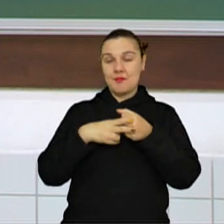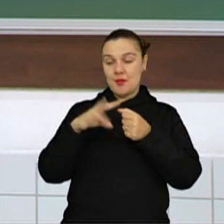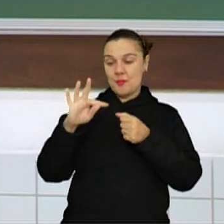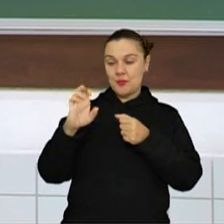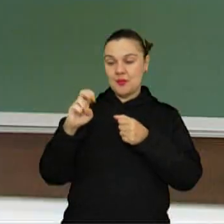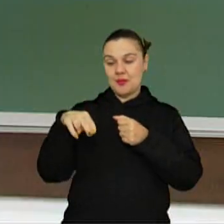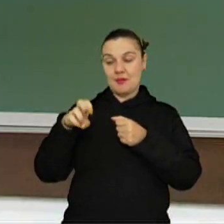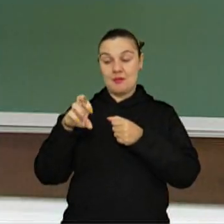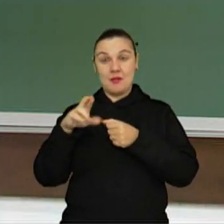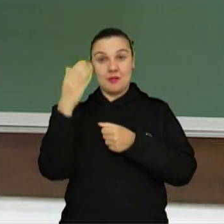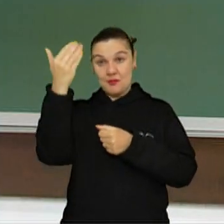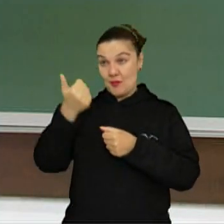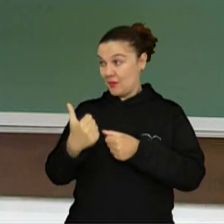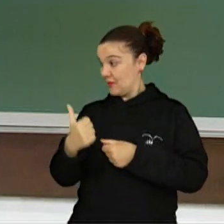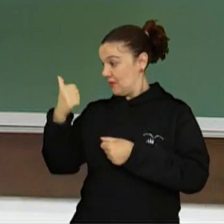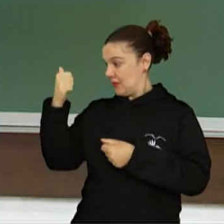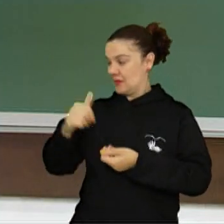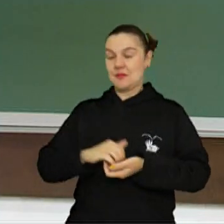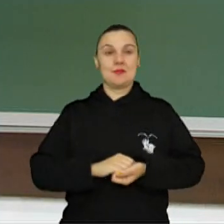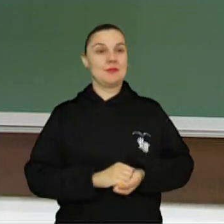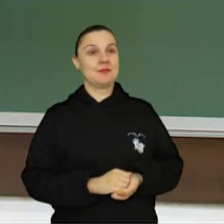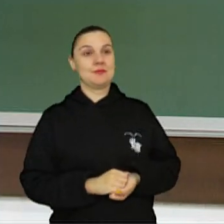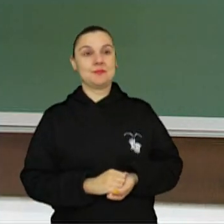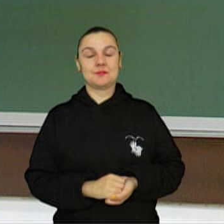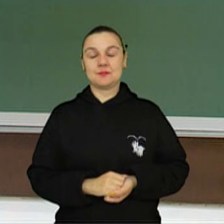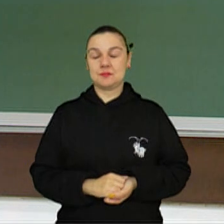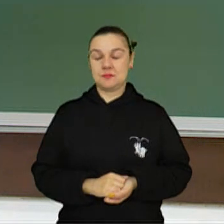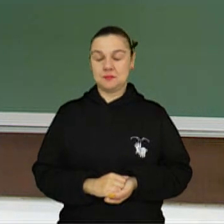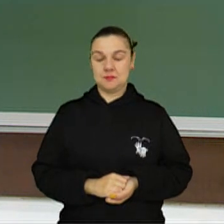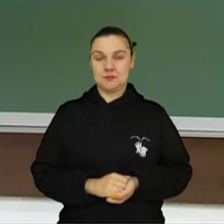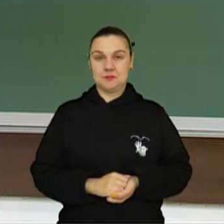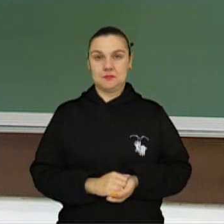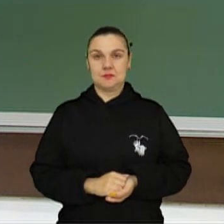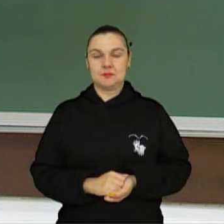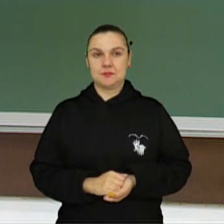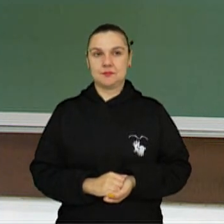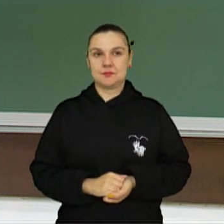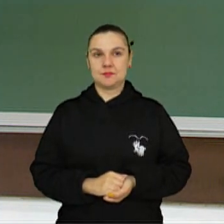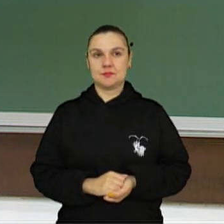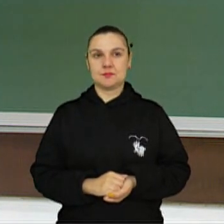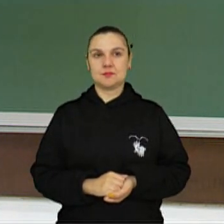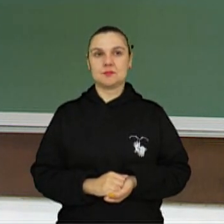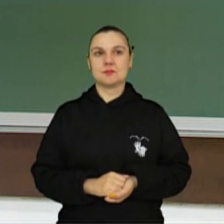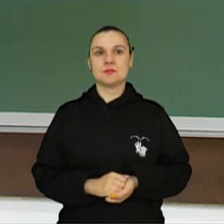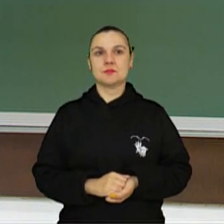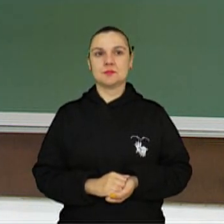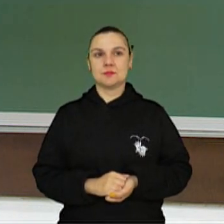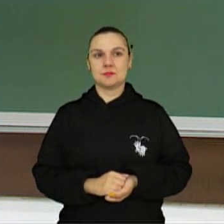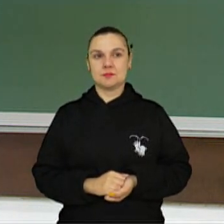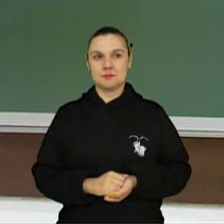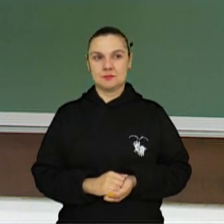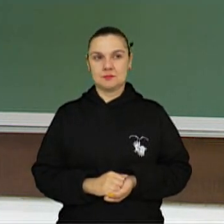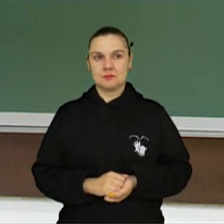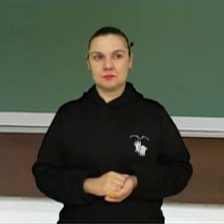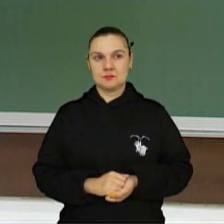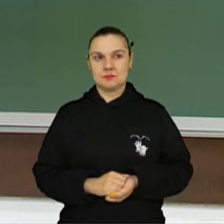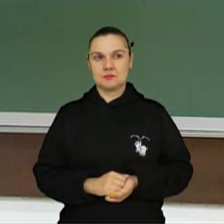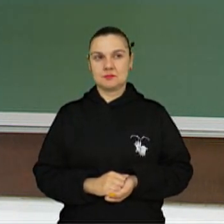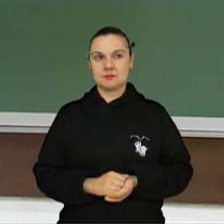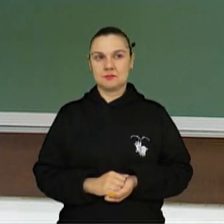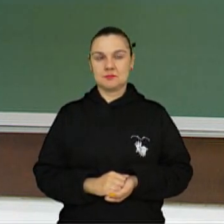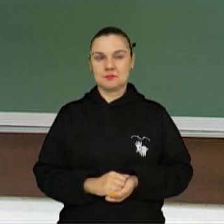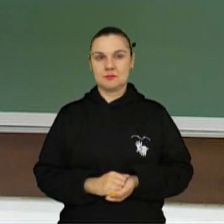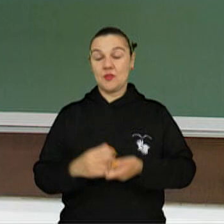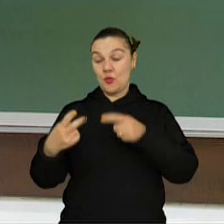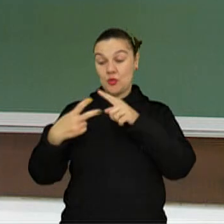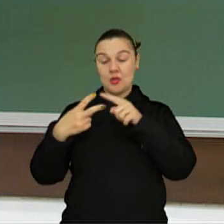vamos conferir? Olha só, mira as frases. Pedro tiene fiebre. Por isso, no se siente bien. Aqui a gente